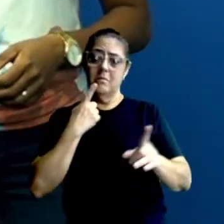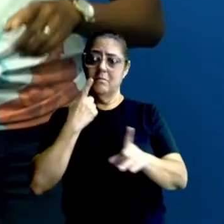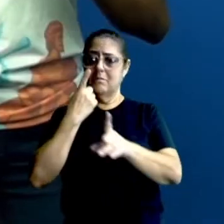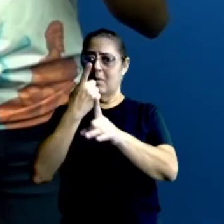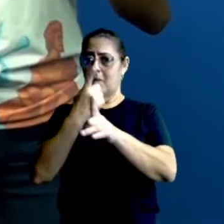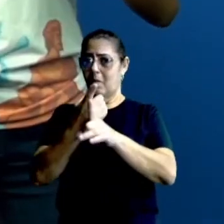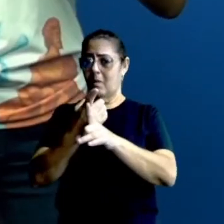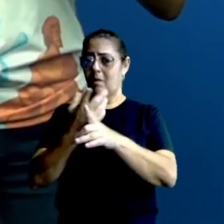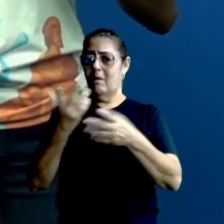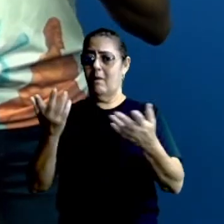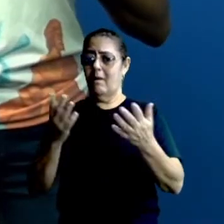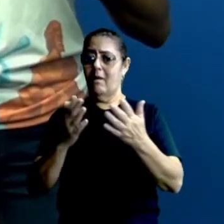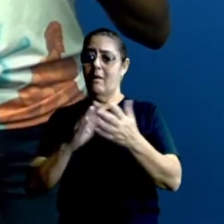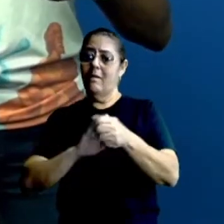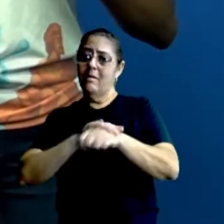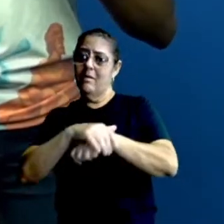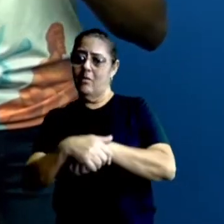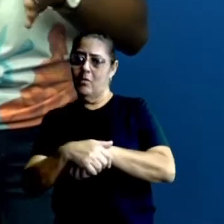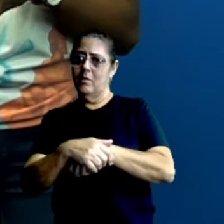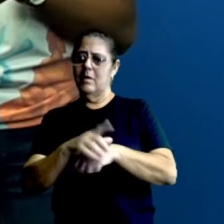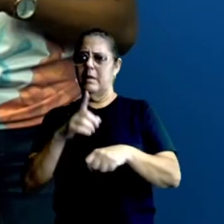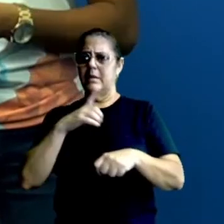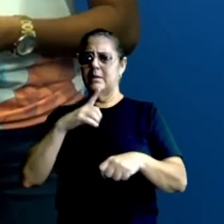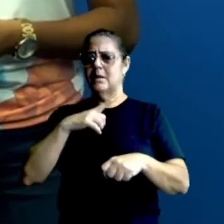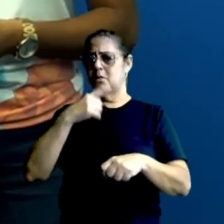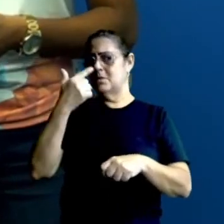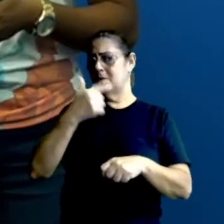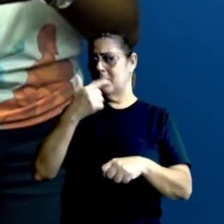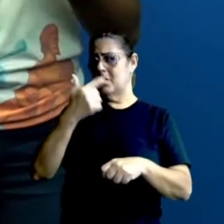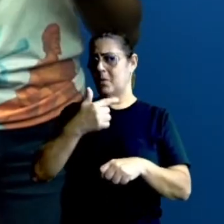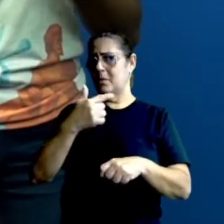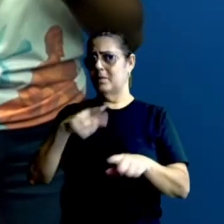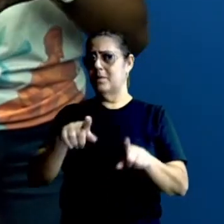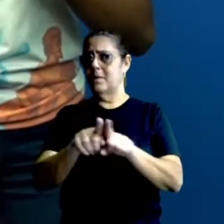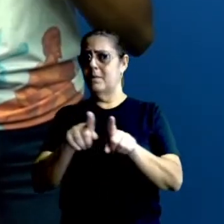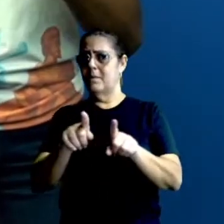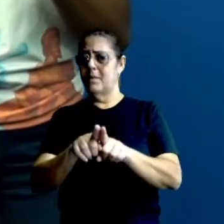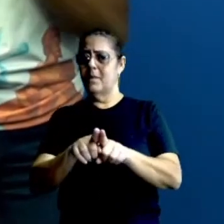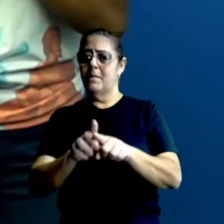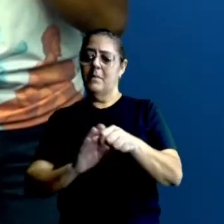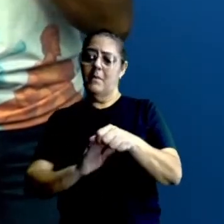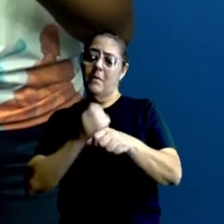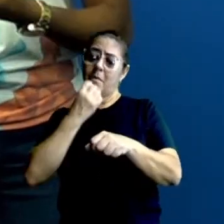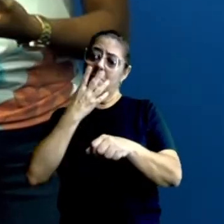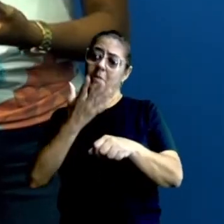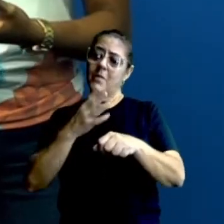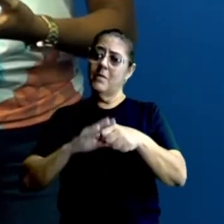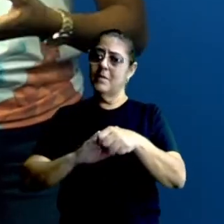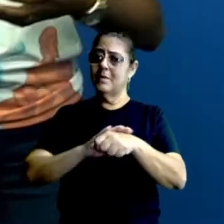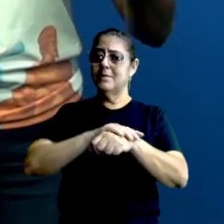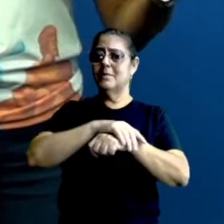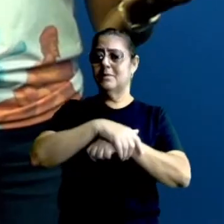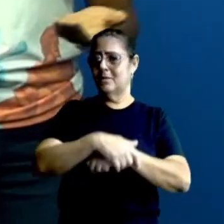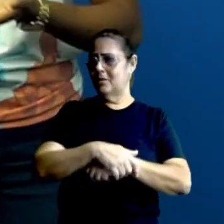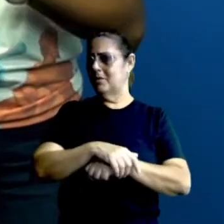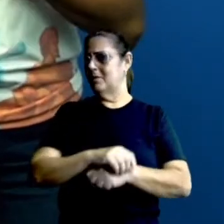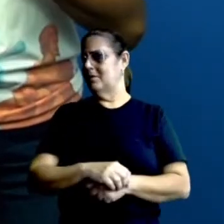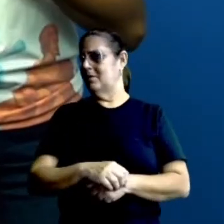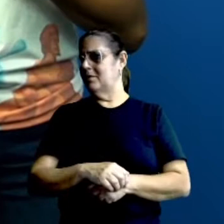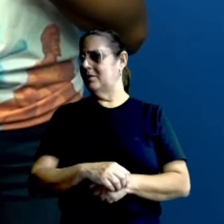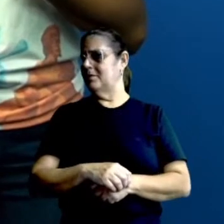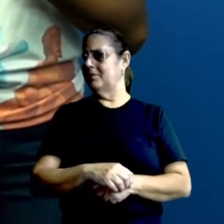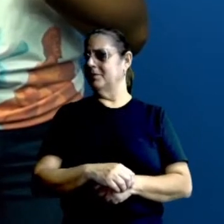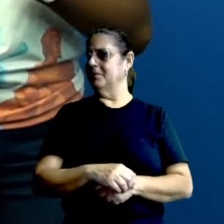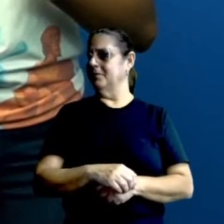noite. E temos o segundo tipo de boa noite, que é o good night. E aí nós temos good night everyone, ou seja, boa noite